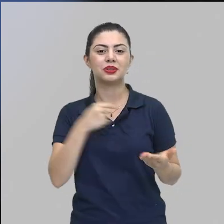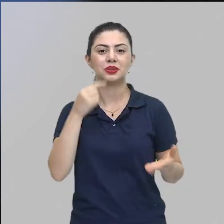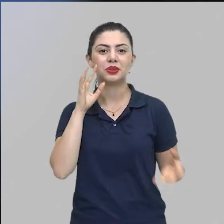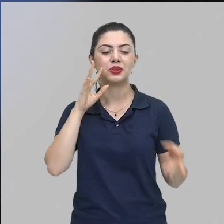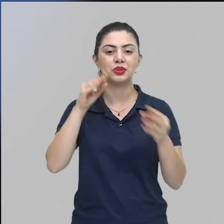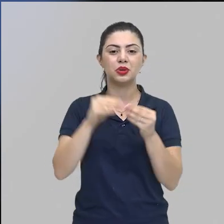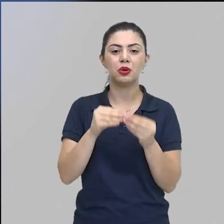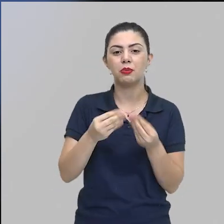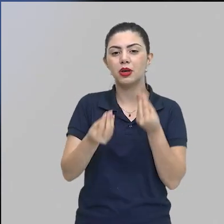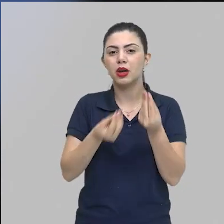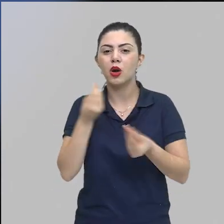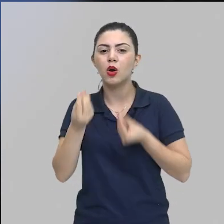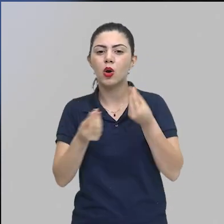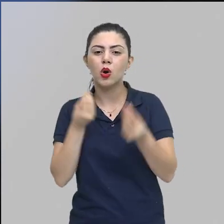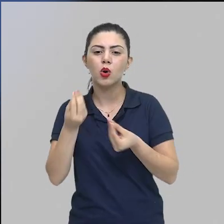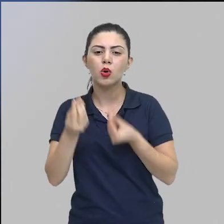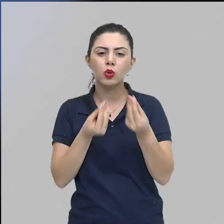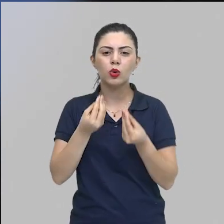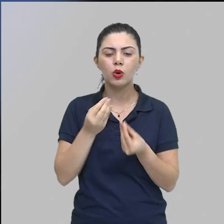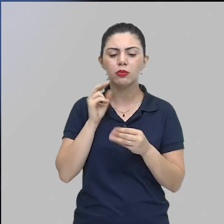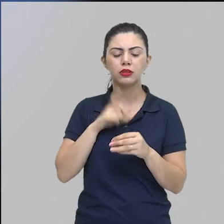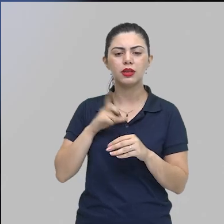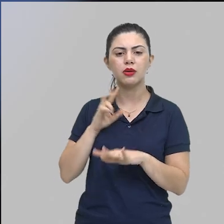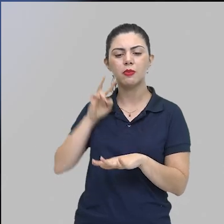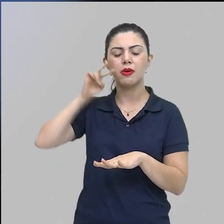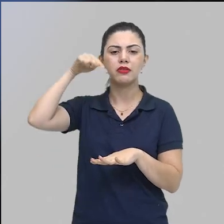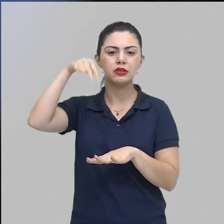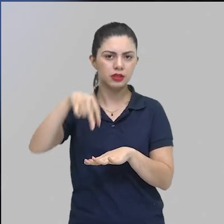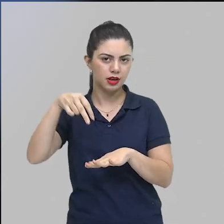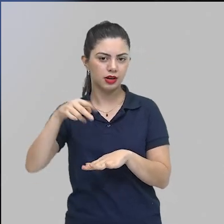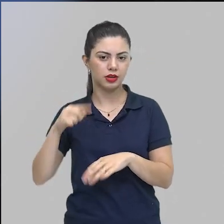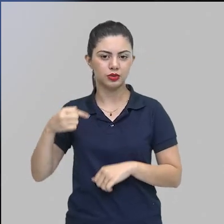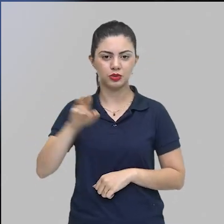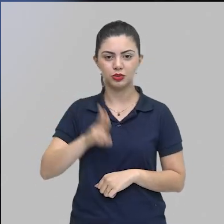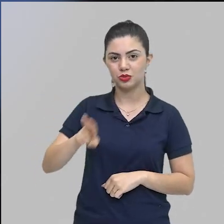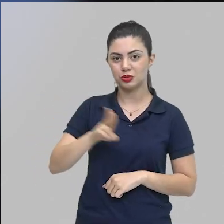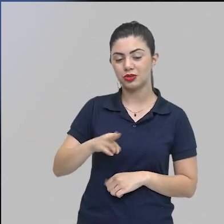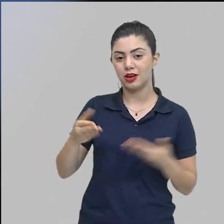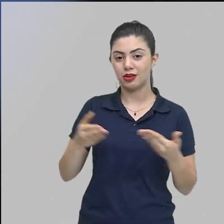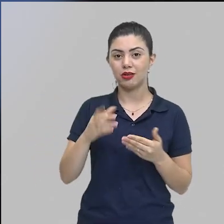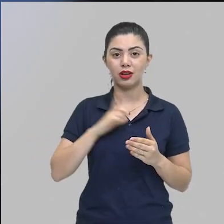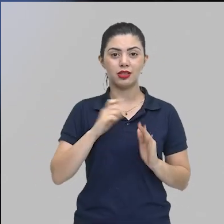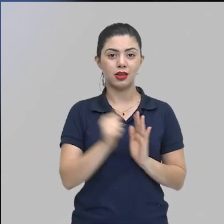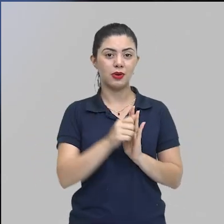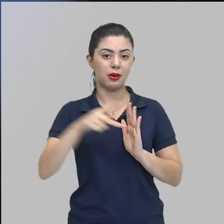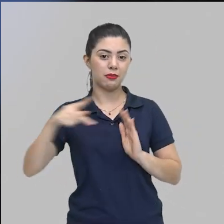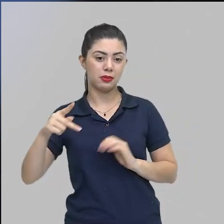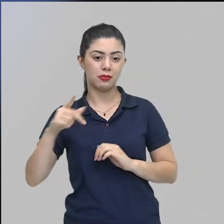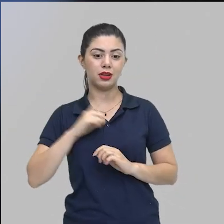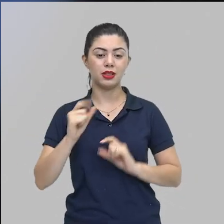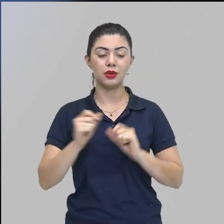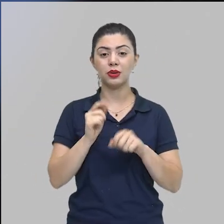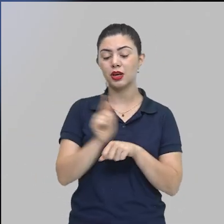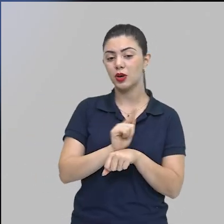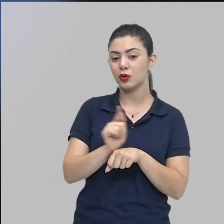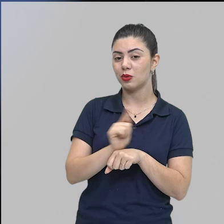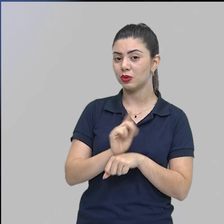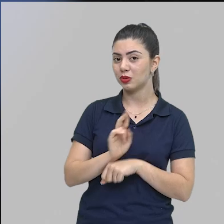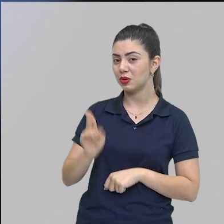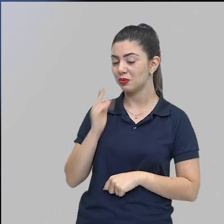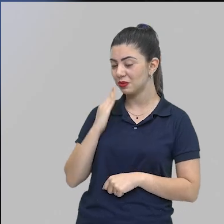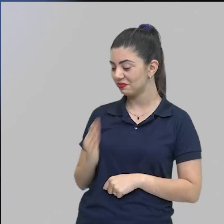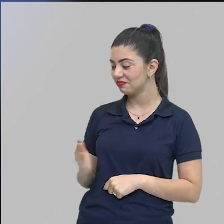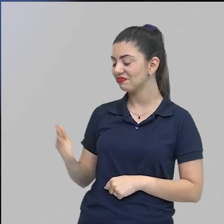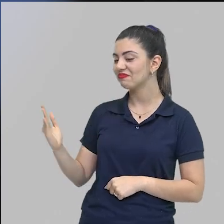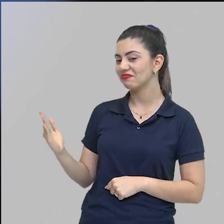né, mais aproximada do que é uma vista aérea, nós vamos utilizar aqui um aplicativo que se encontra no Google, chamado Google Earth.